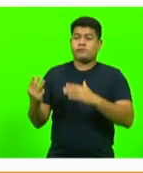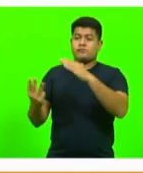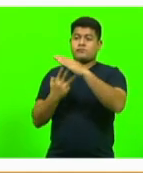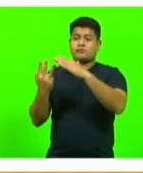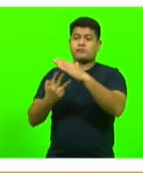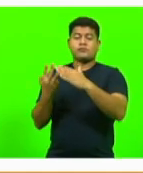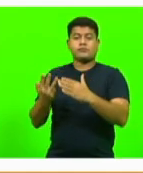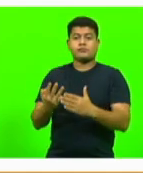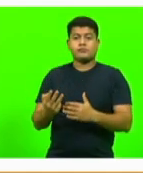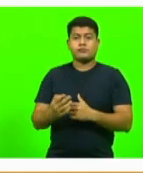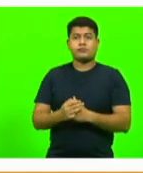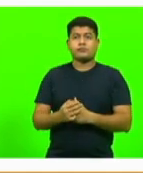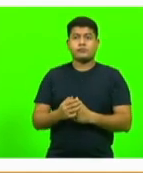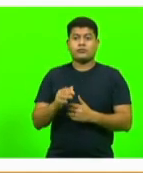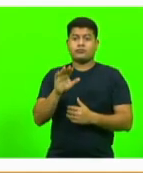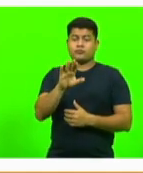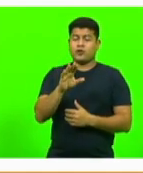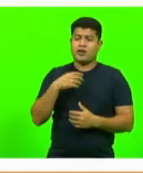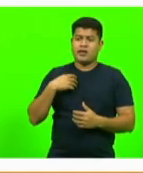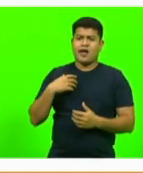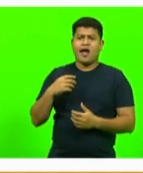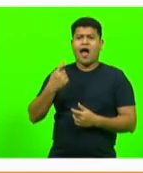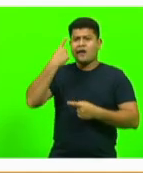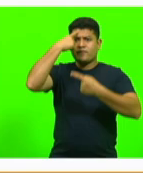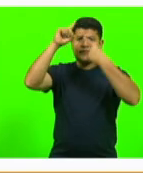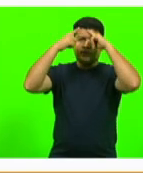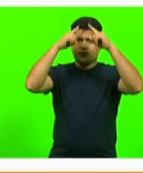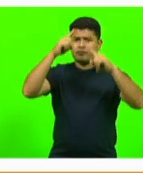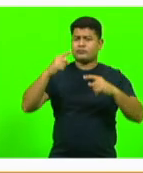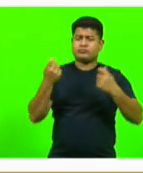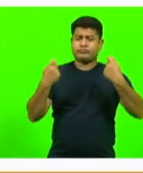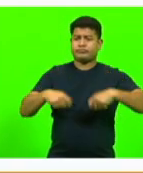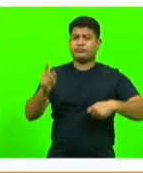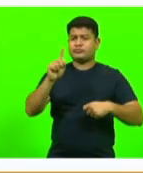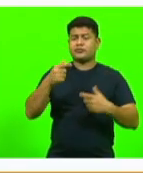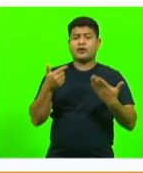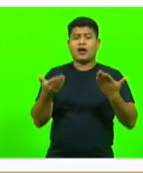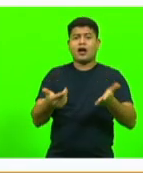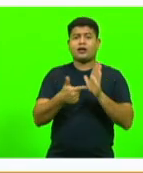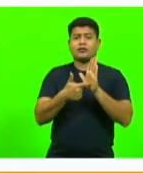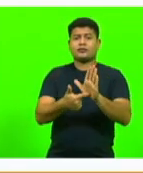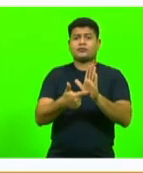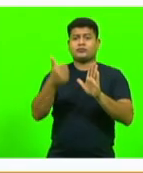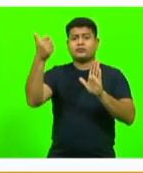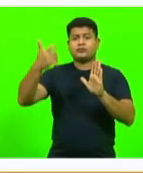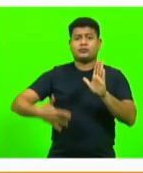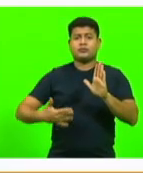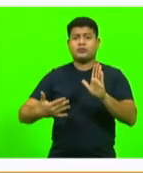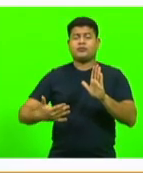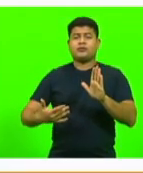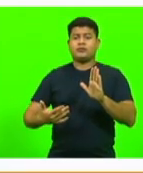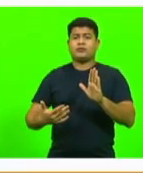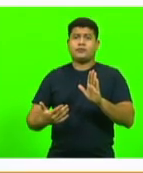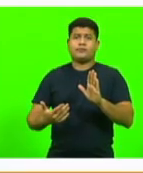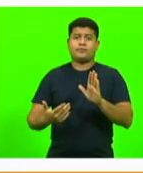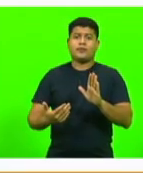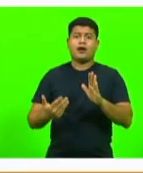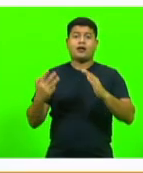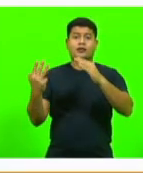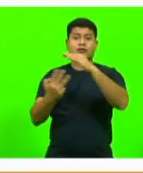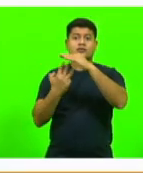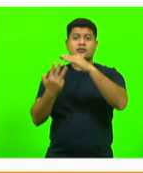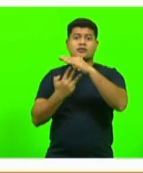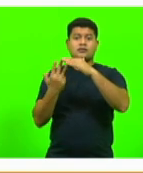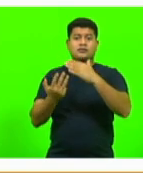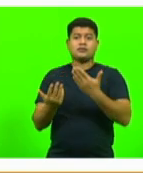não precisa nem interpretar não tenho nenhum Inventar nada aqui tá a massificação das terceirizações tá aqui